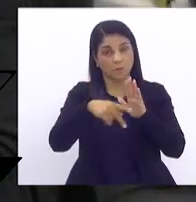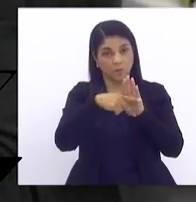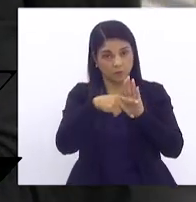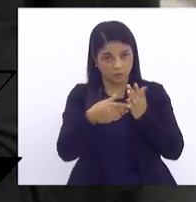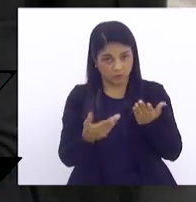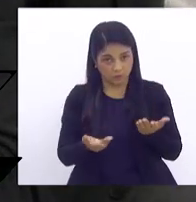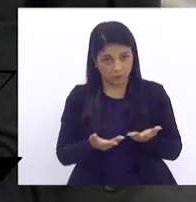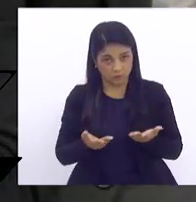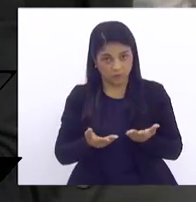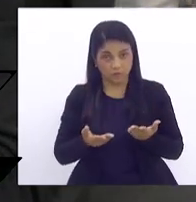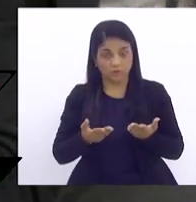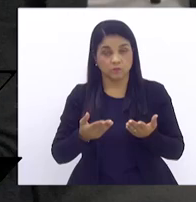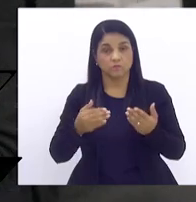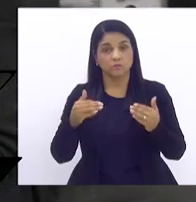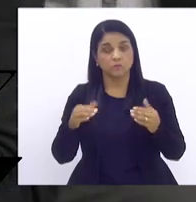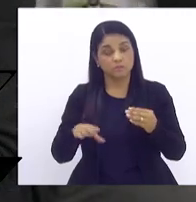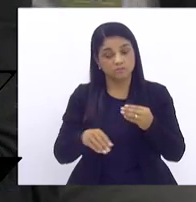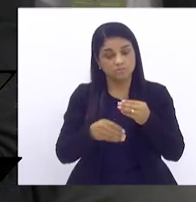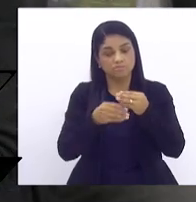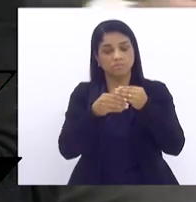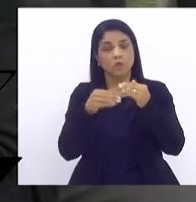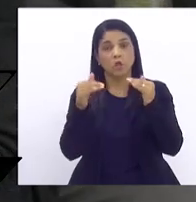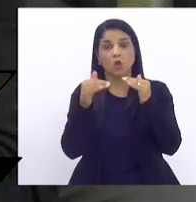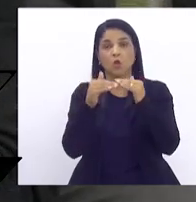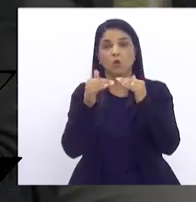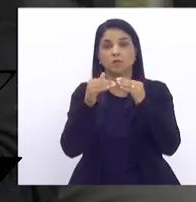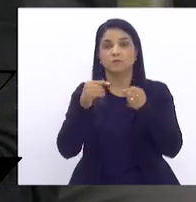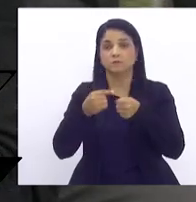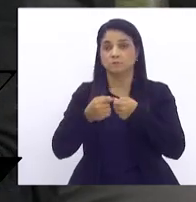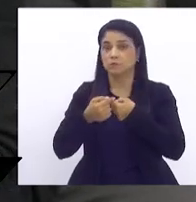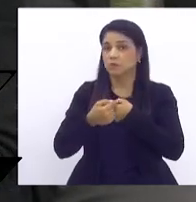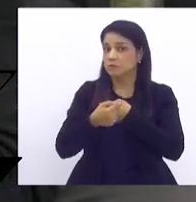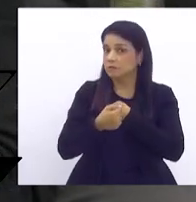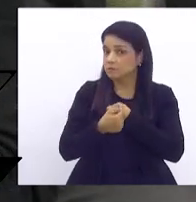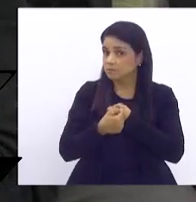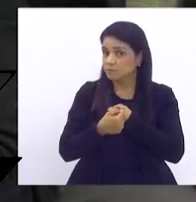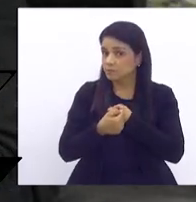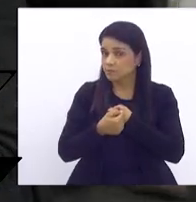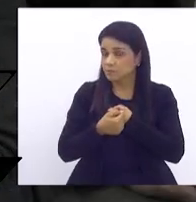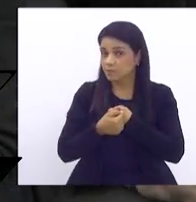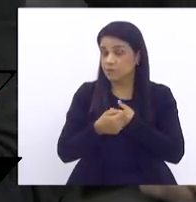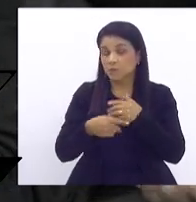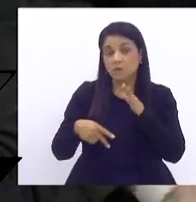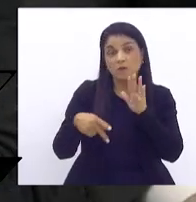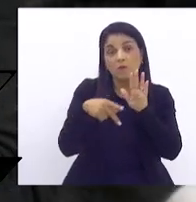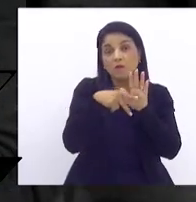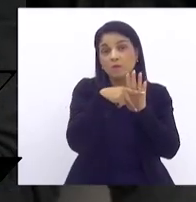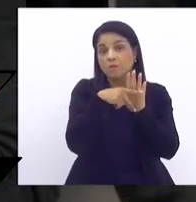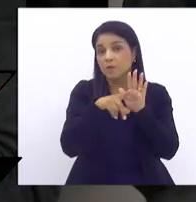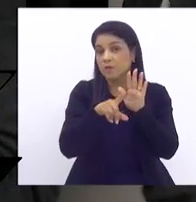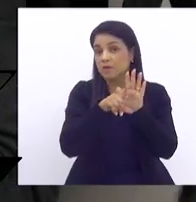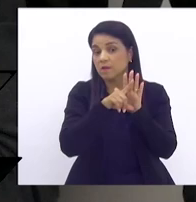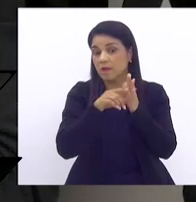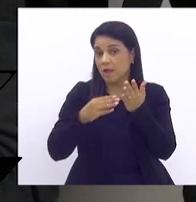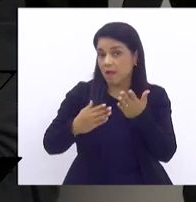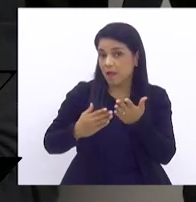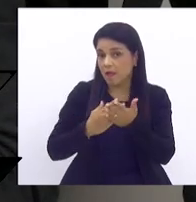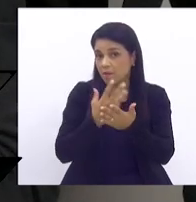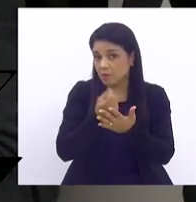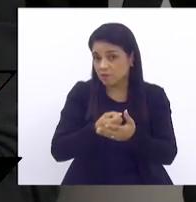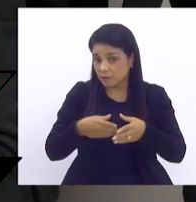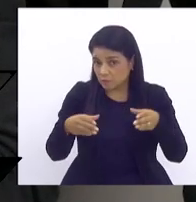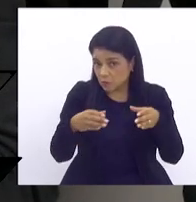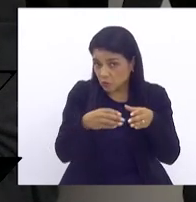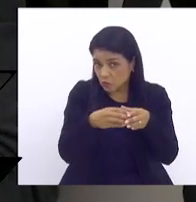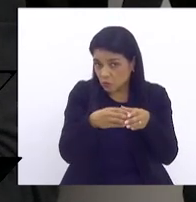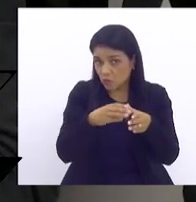a concordância do município. Porque se é um projeto que é aprovado pelo Conselho, ok,